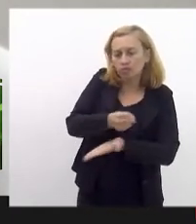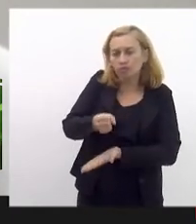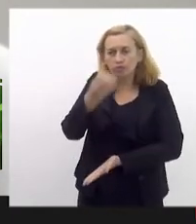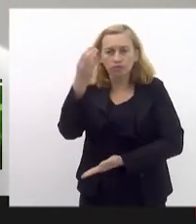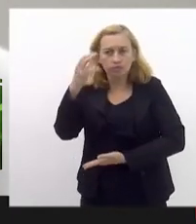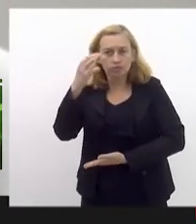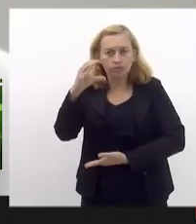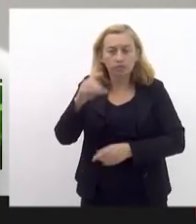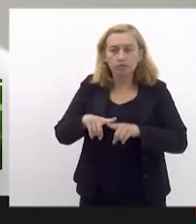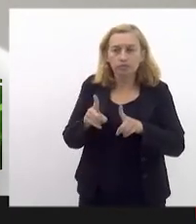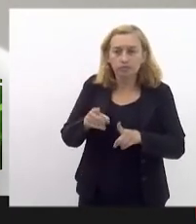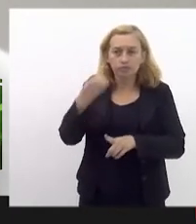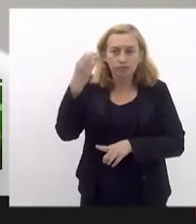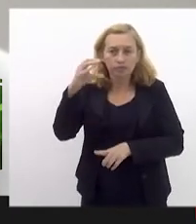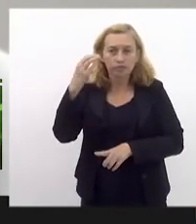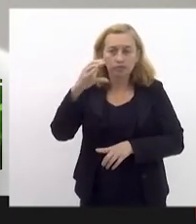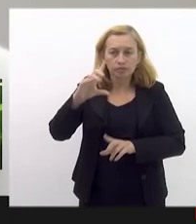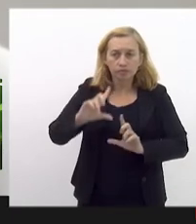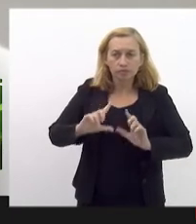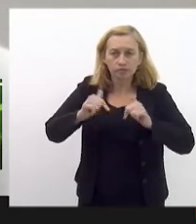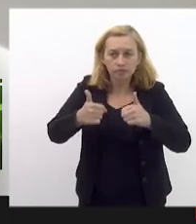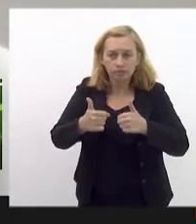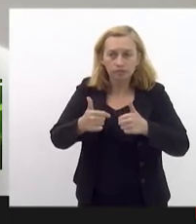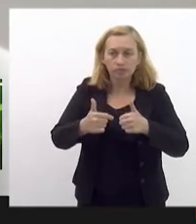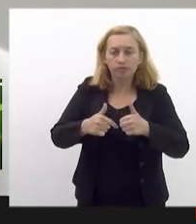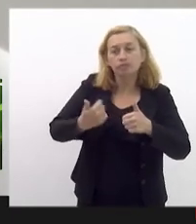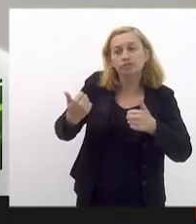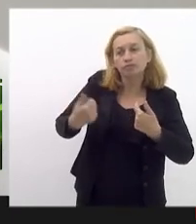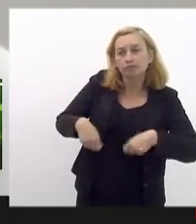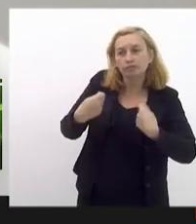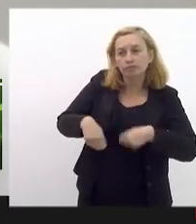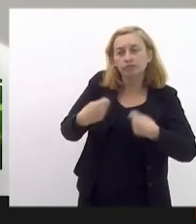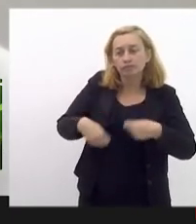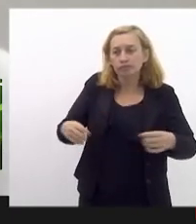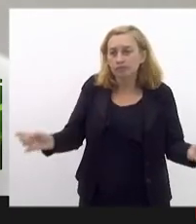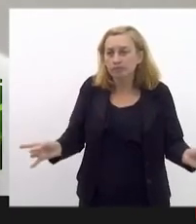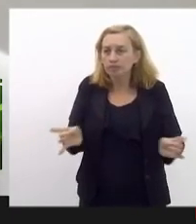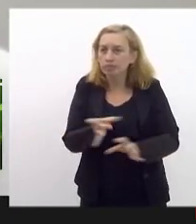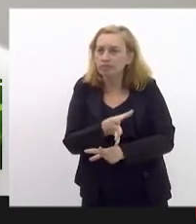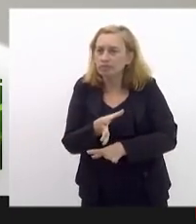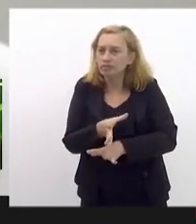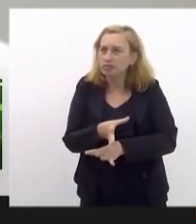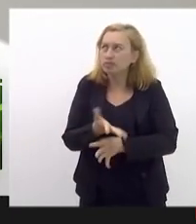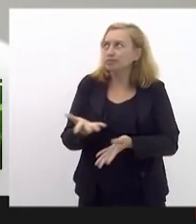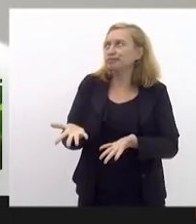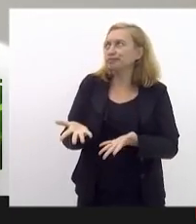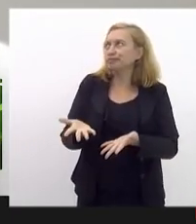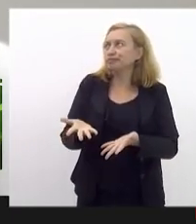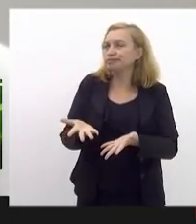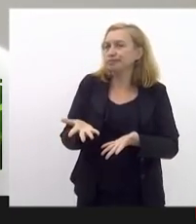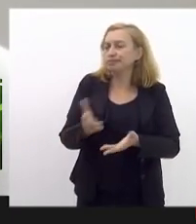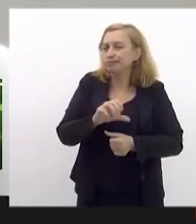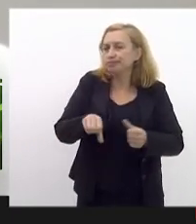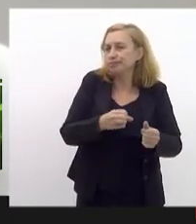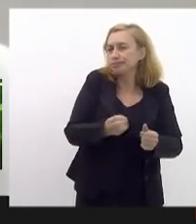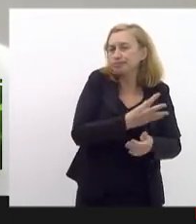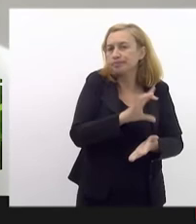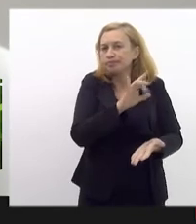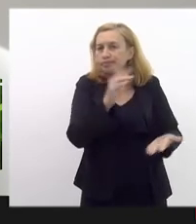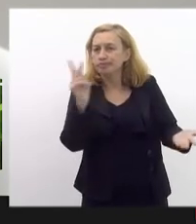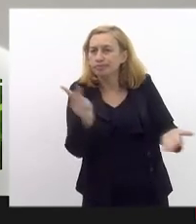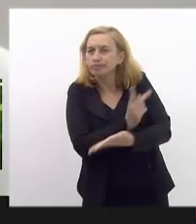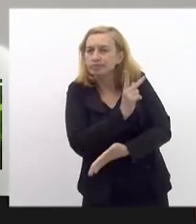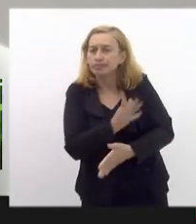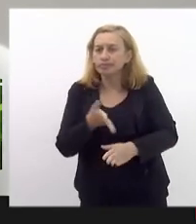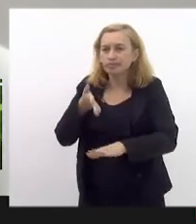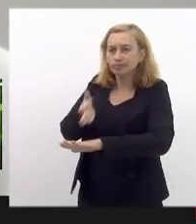mas a ciência aplicada precisava acabar com essa estigmatização de que a inovação só acontece quando ela